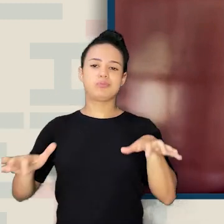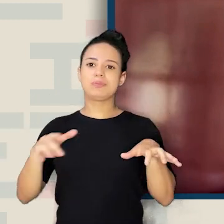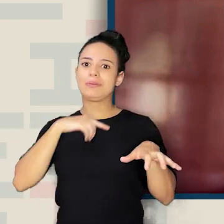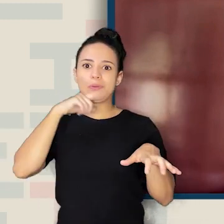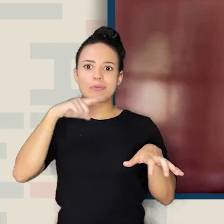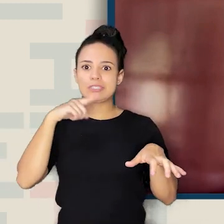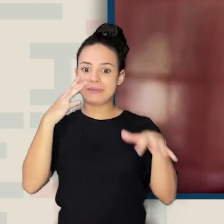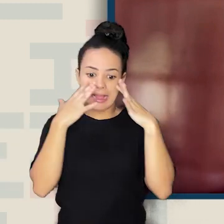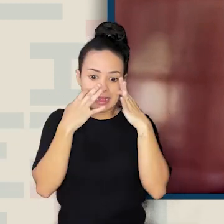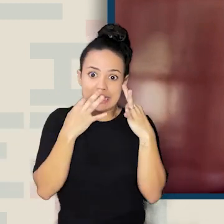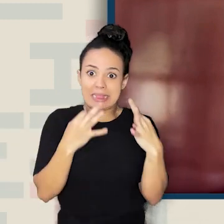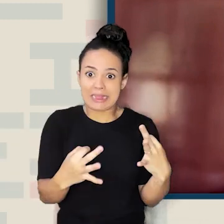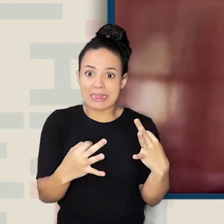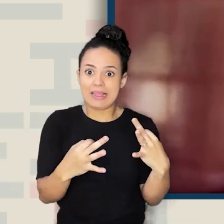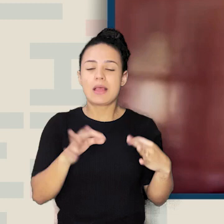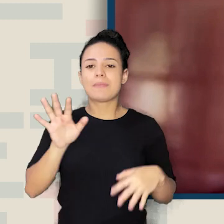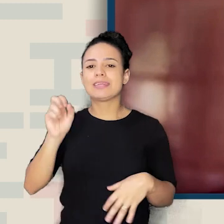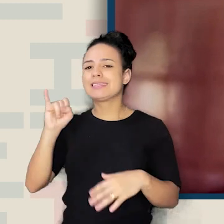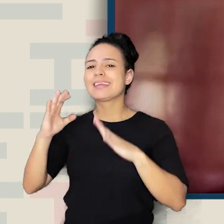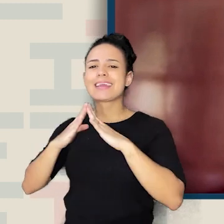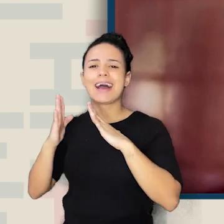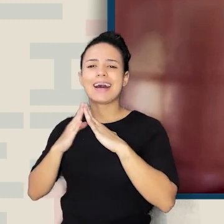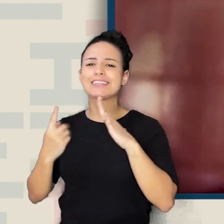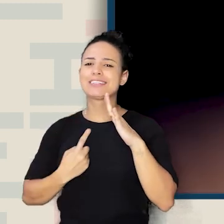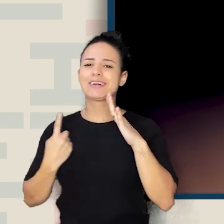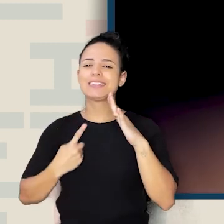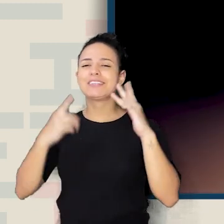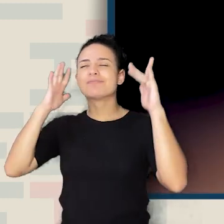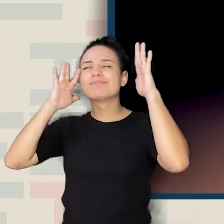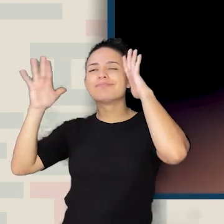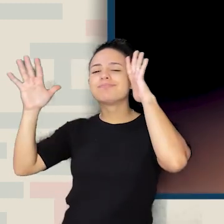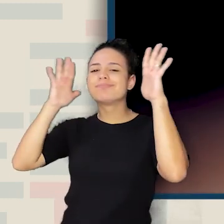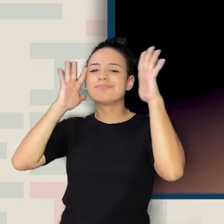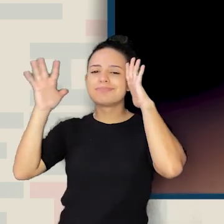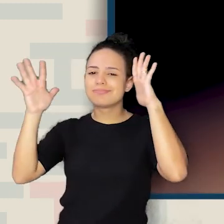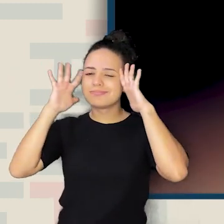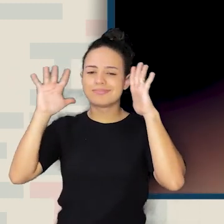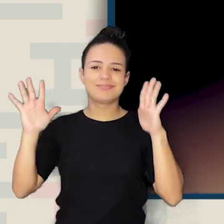tô sozinho, assim, eu toco, aí eu esqueço da vida.